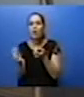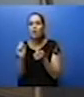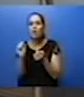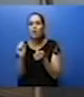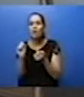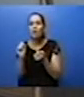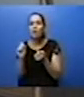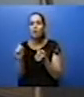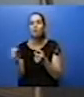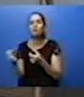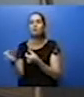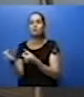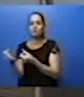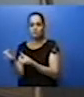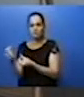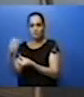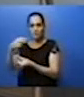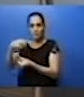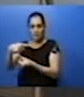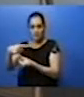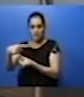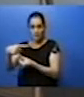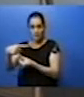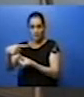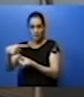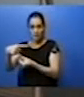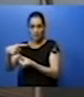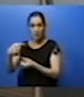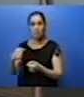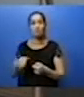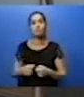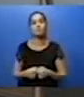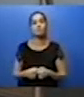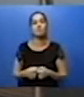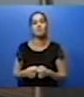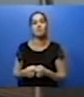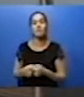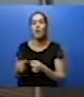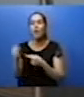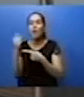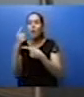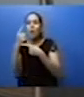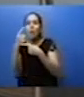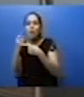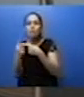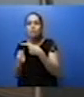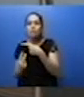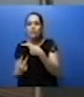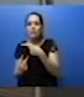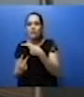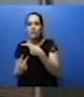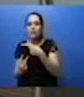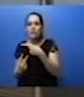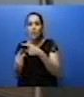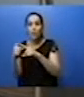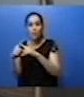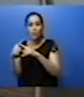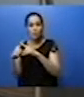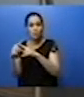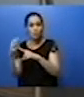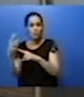chegam na 4 cestos ó ó meio se eu multiplicar em cima embaixo por três